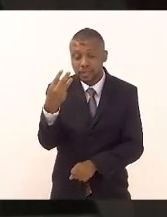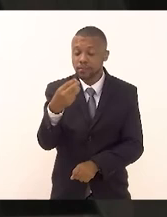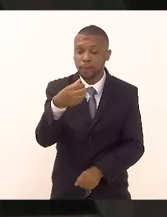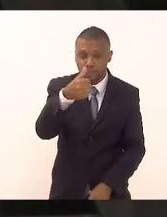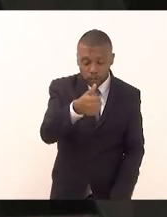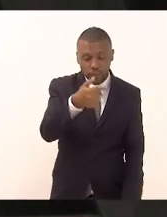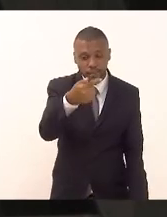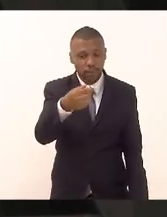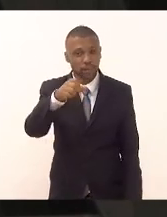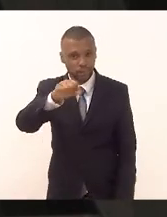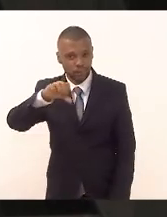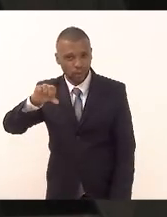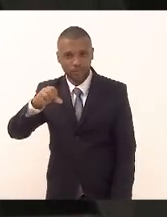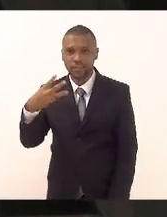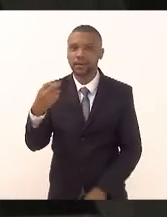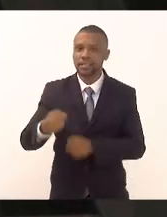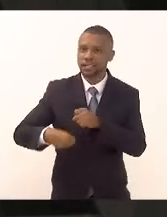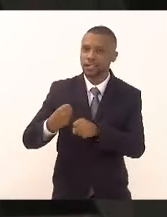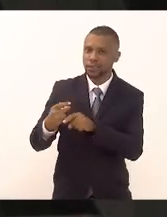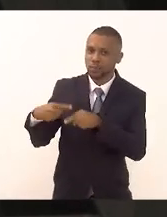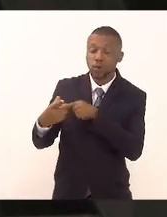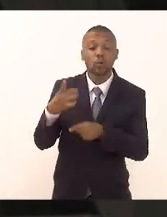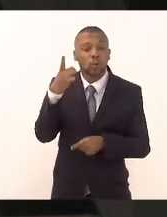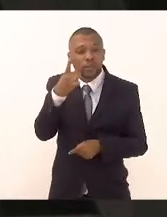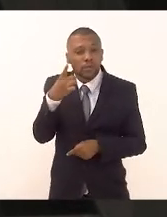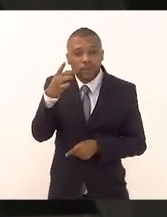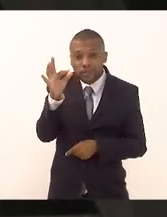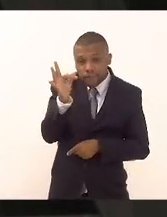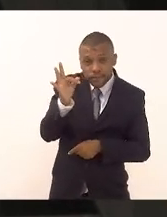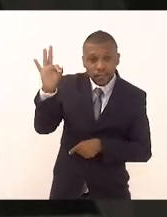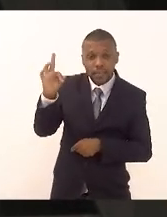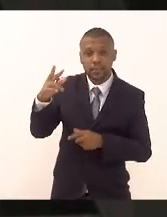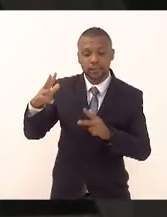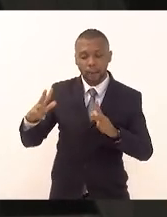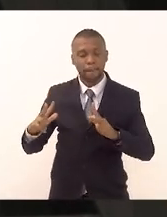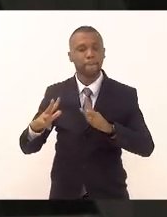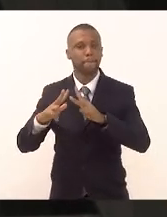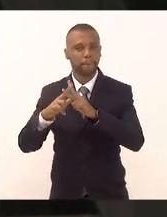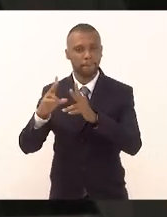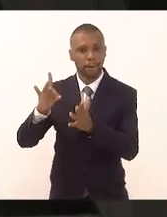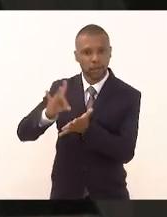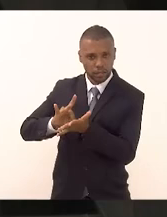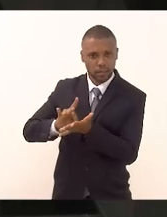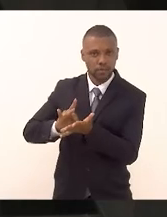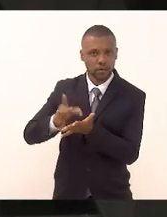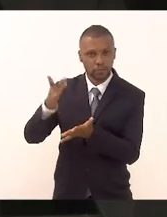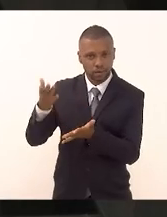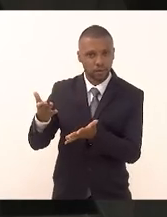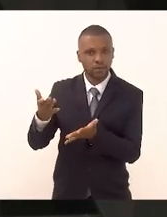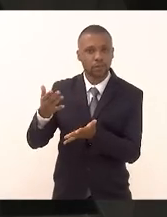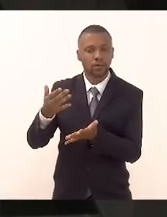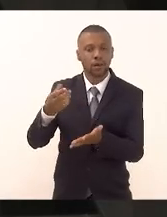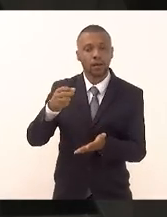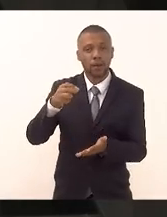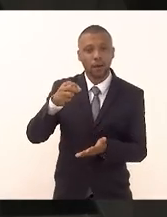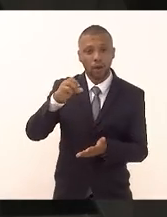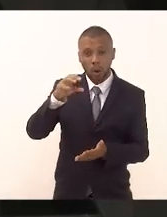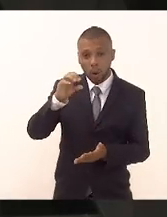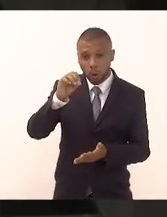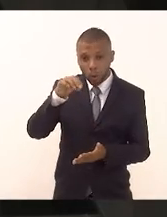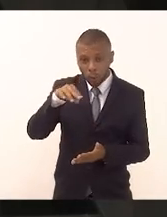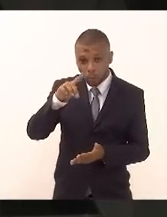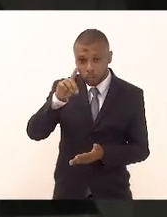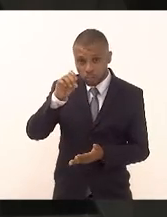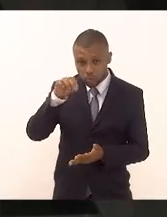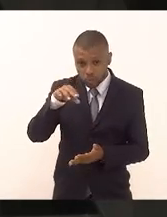um deputado na Assembleia Nacional Francesa, era deputado por Paris, conhecido como Condorcet, era o Marquês de Condorcet, também